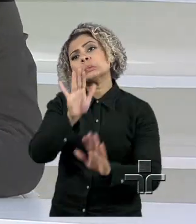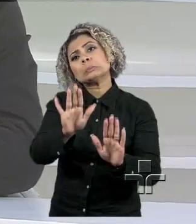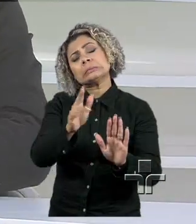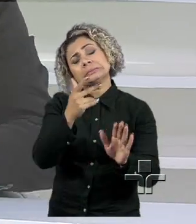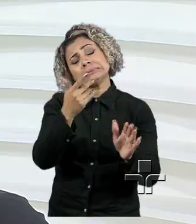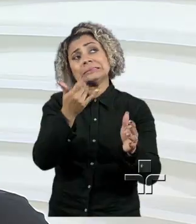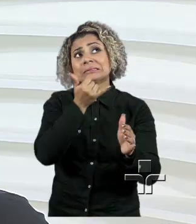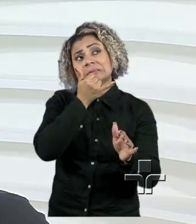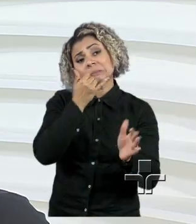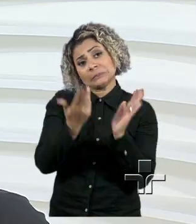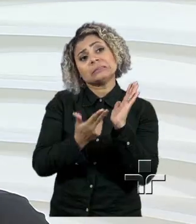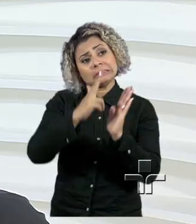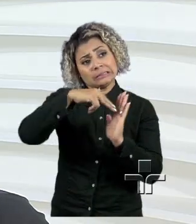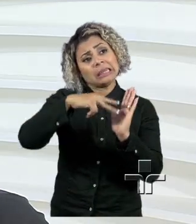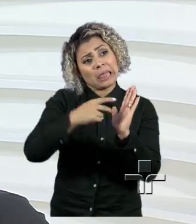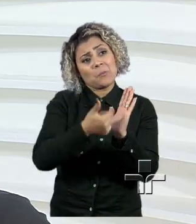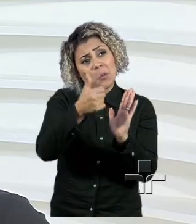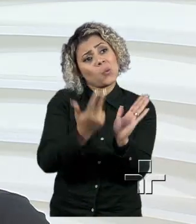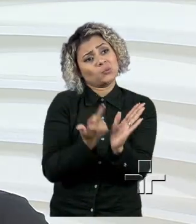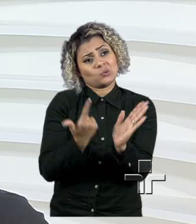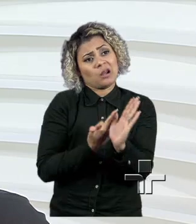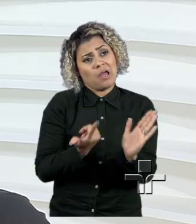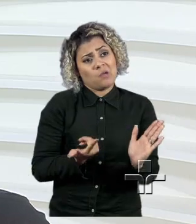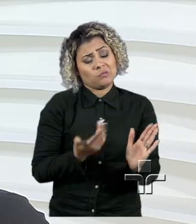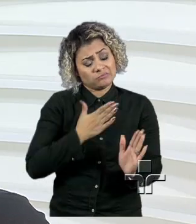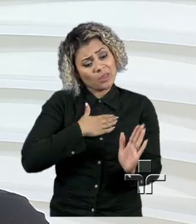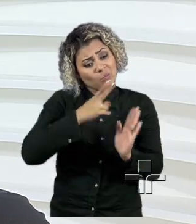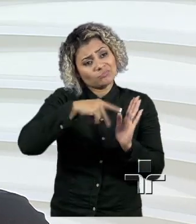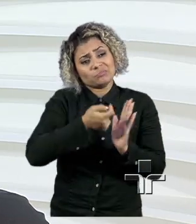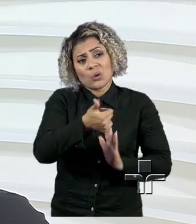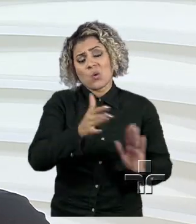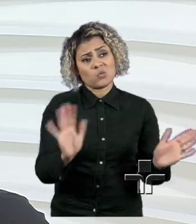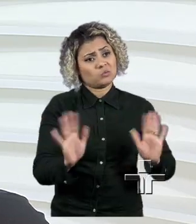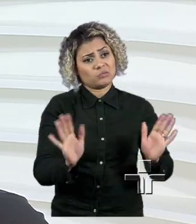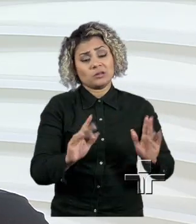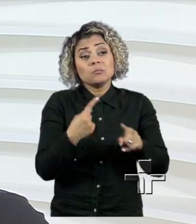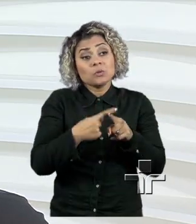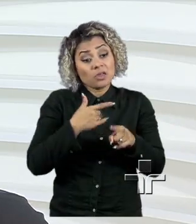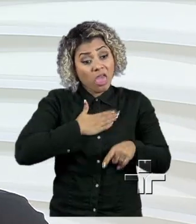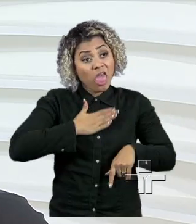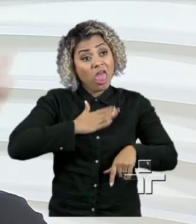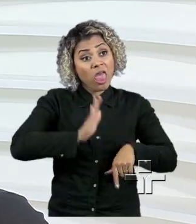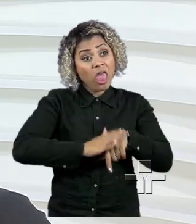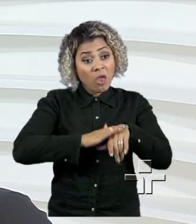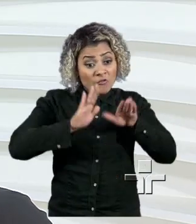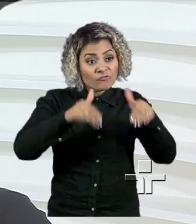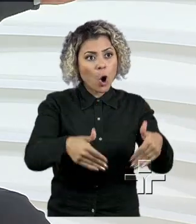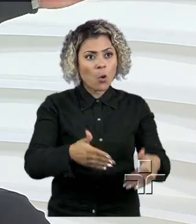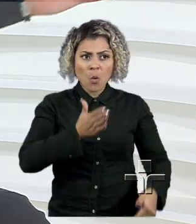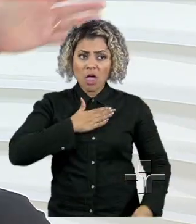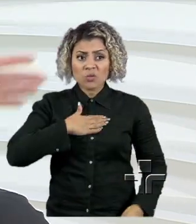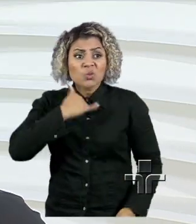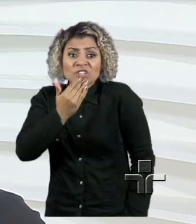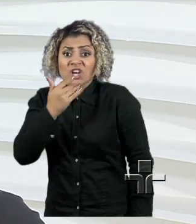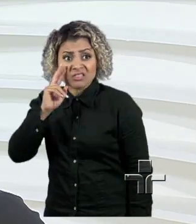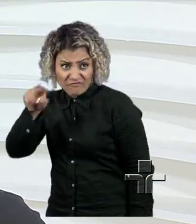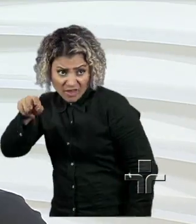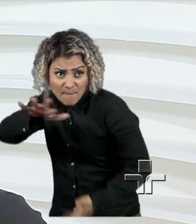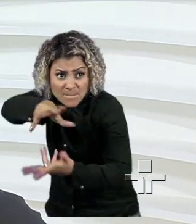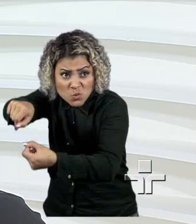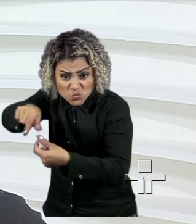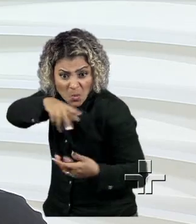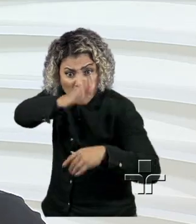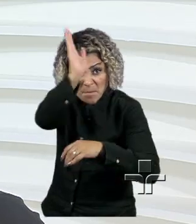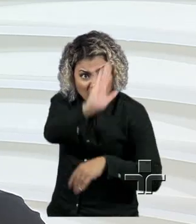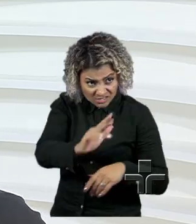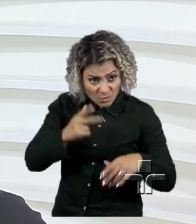dizer isso, mas eu faço a notícia, entende? Eu faço a notícia, porque não adianta ver que o outro está ruim. Vai resolver o meu problema?